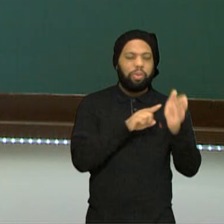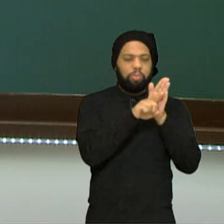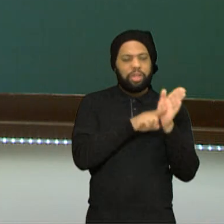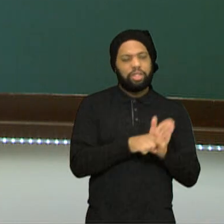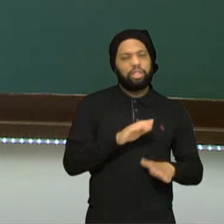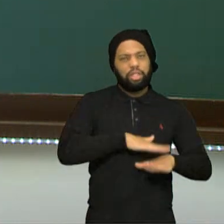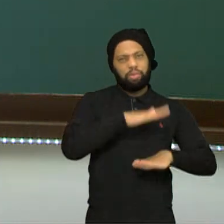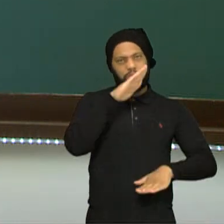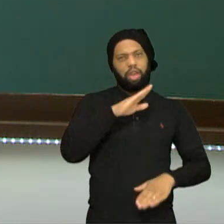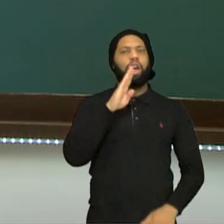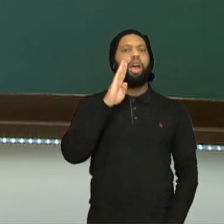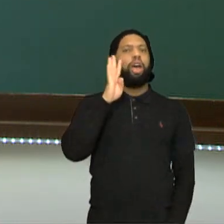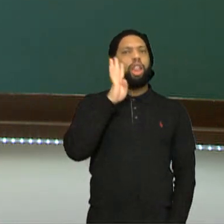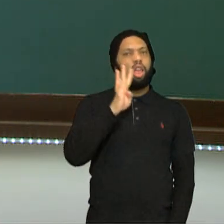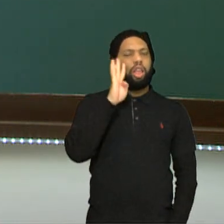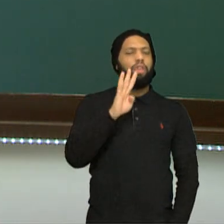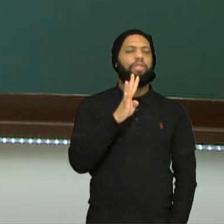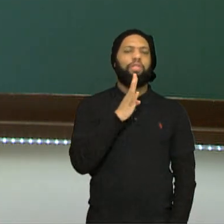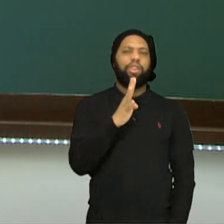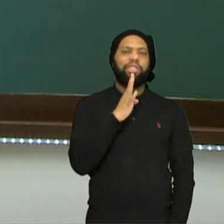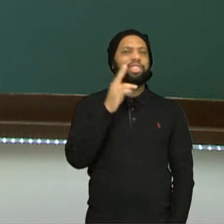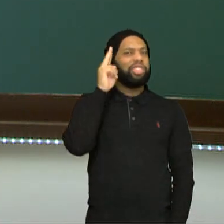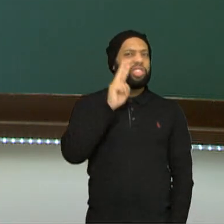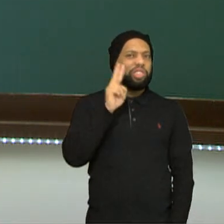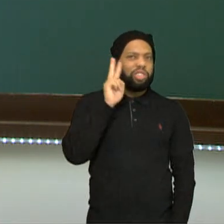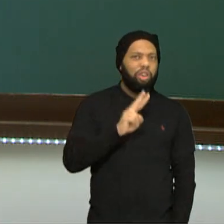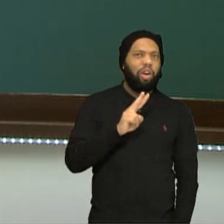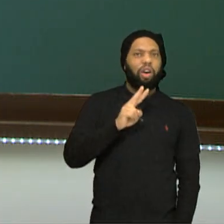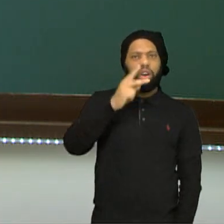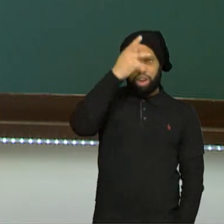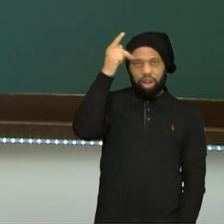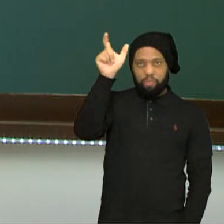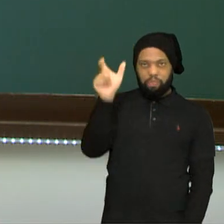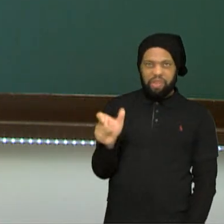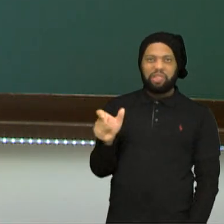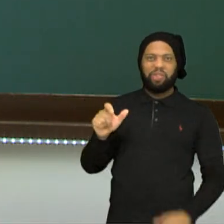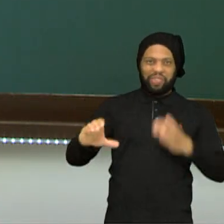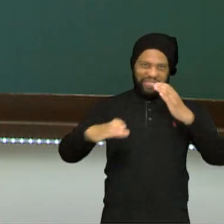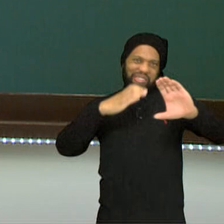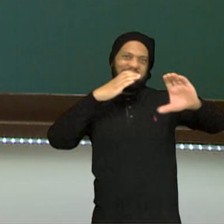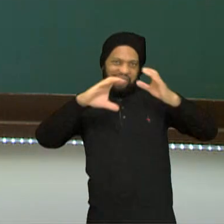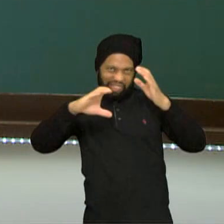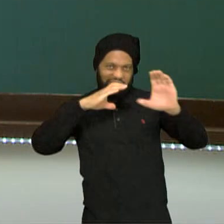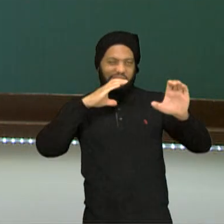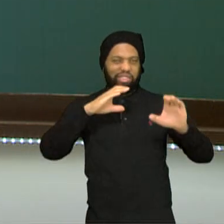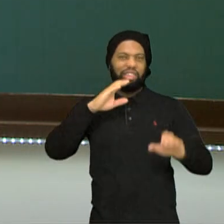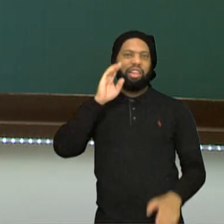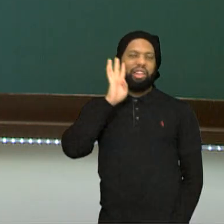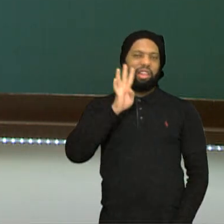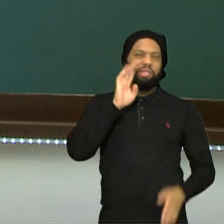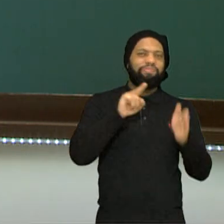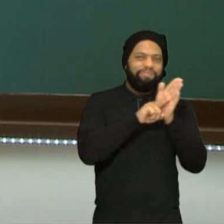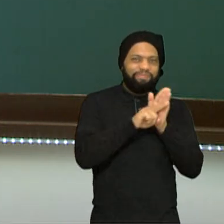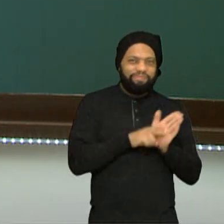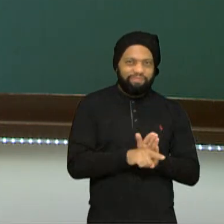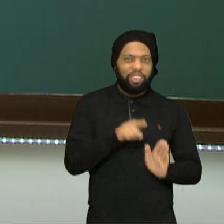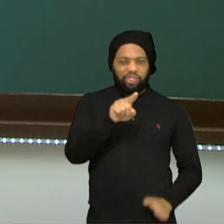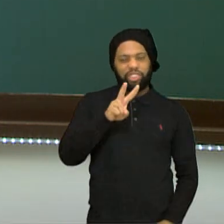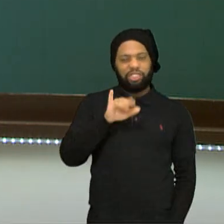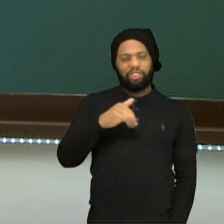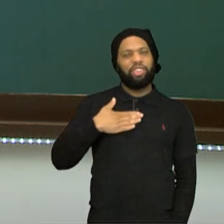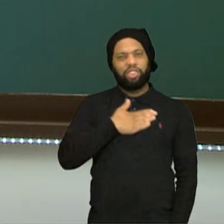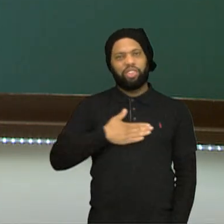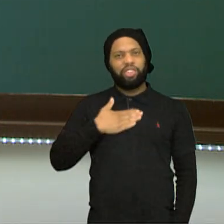legal conhecer a história dos artistas, ouvir essas músicas, tá bom? Então, faça uma pesquisa bem bacana aí que você vai apreciar e vai